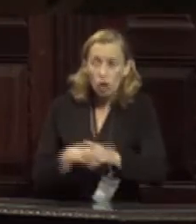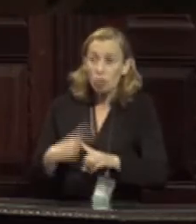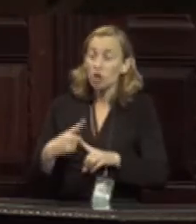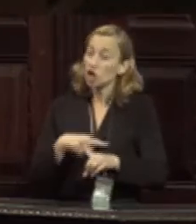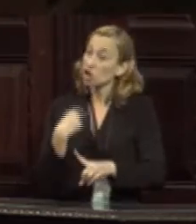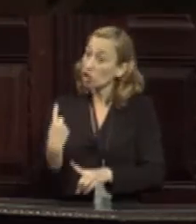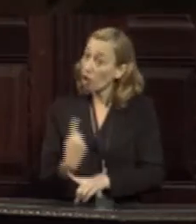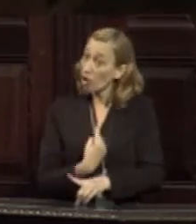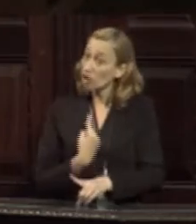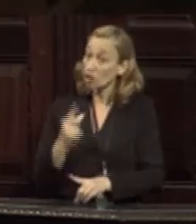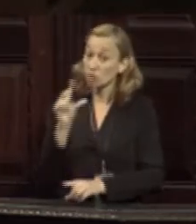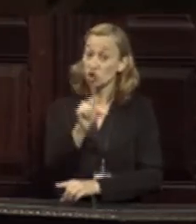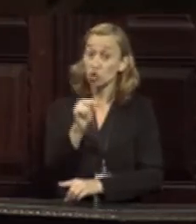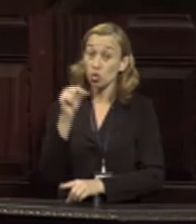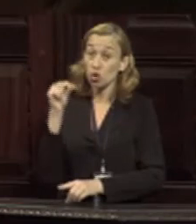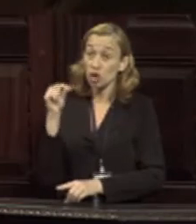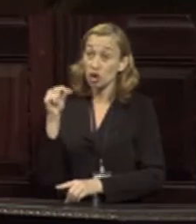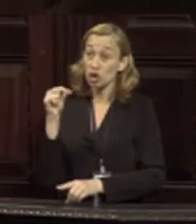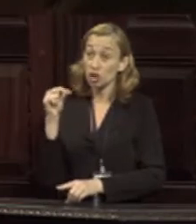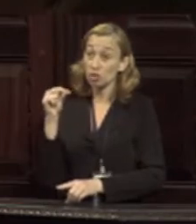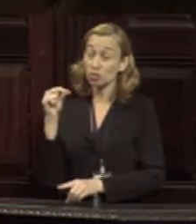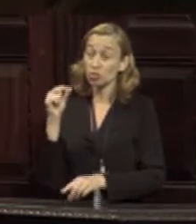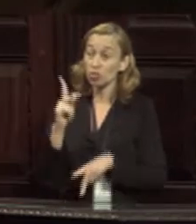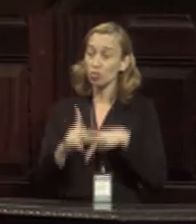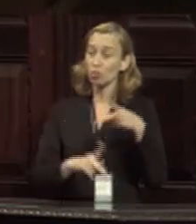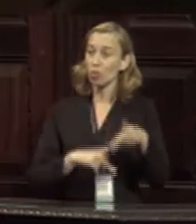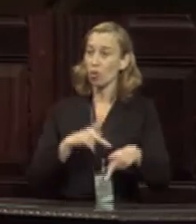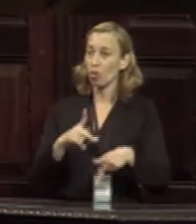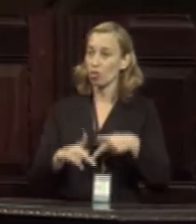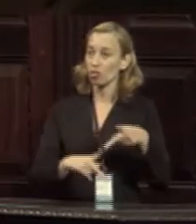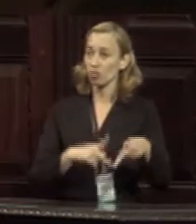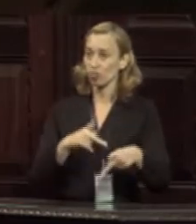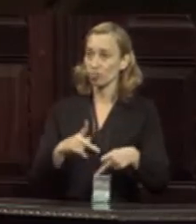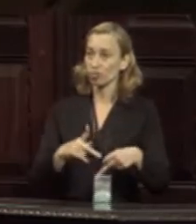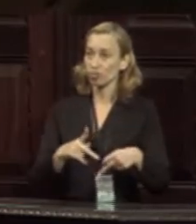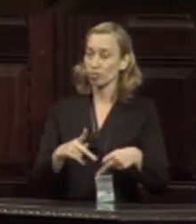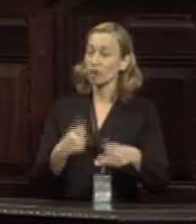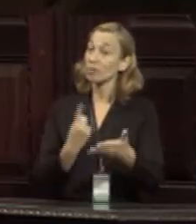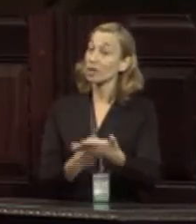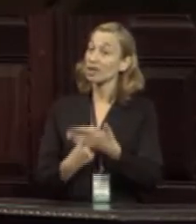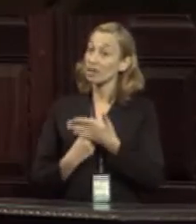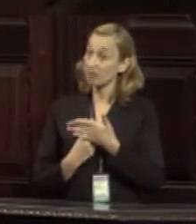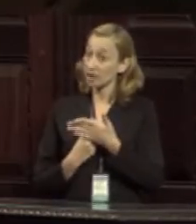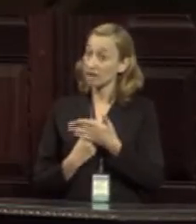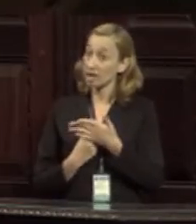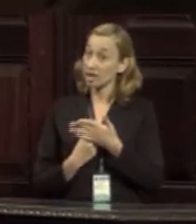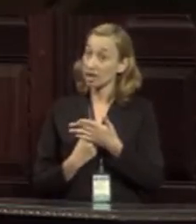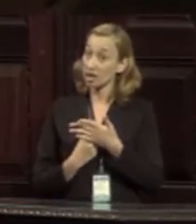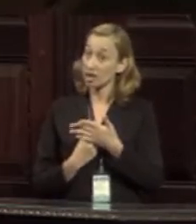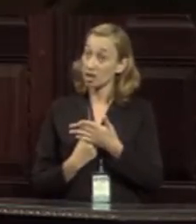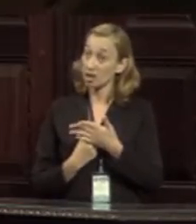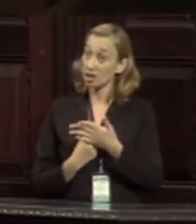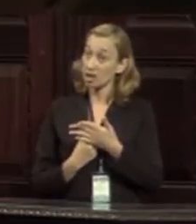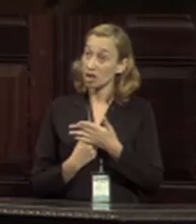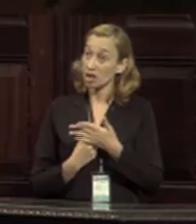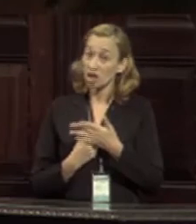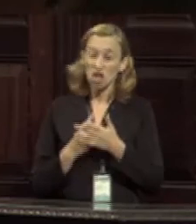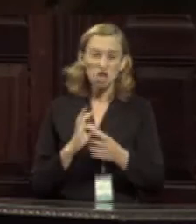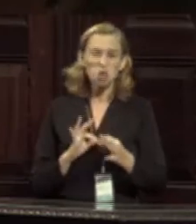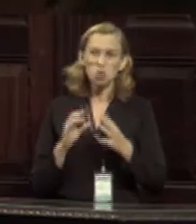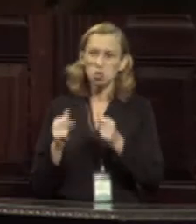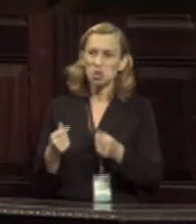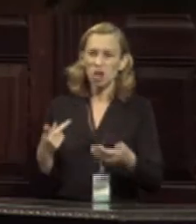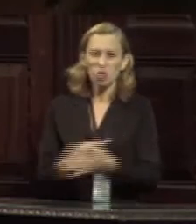deputados eleitos para defender o Estado do Rio de Janeiro. E o sistema que está aí,